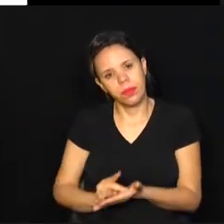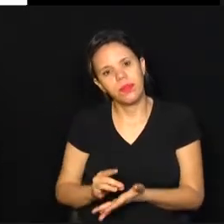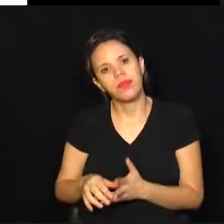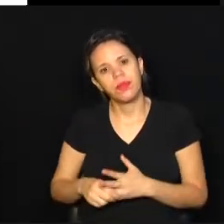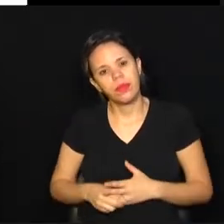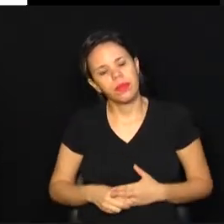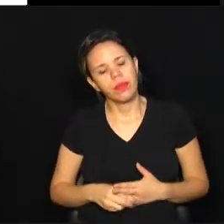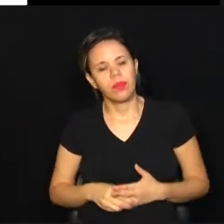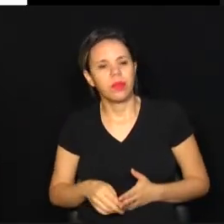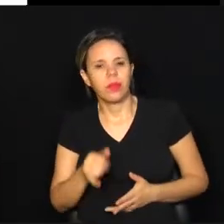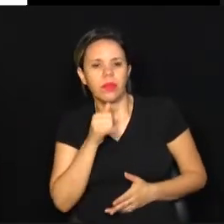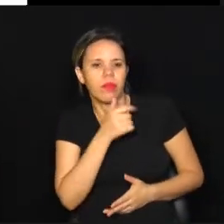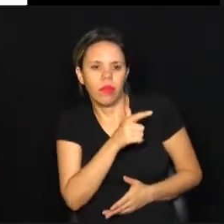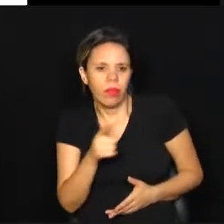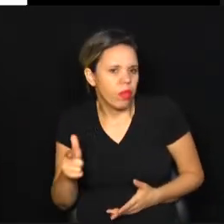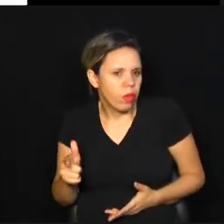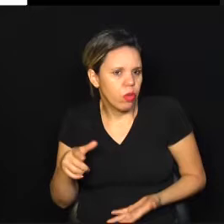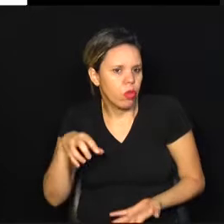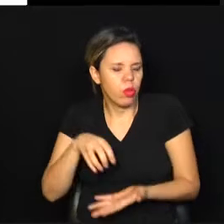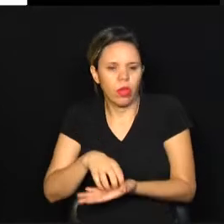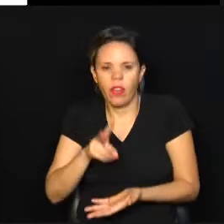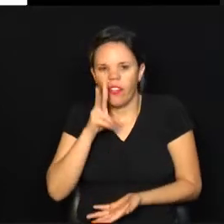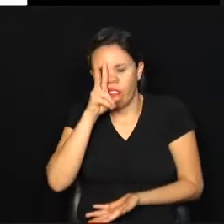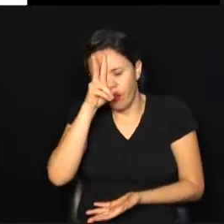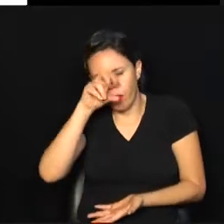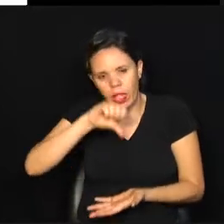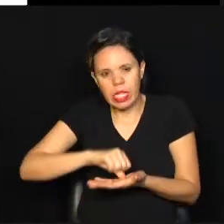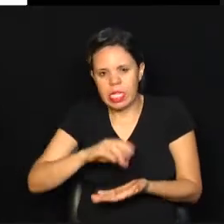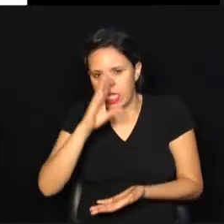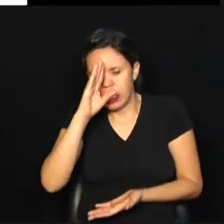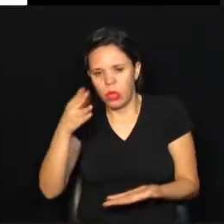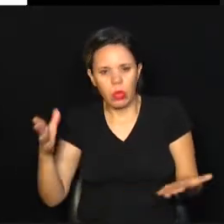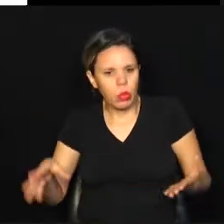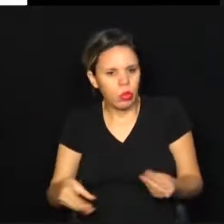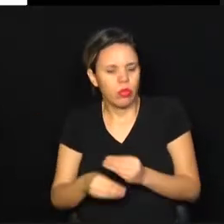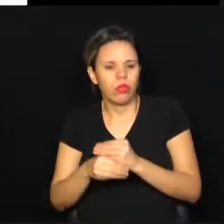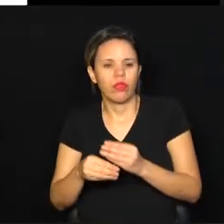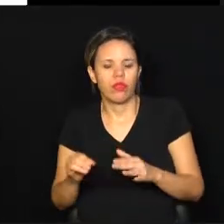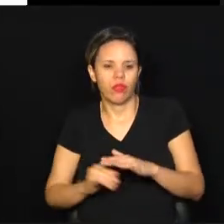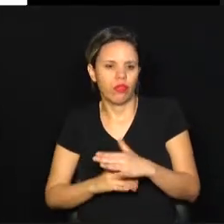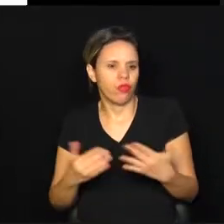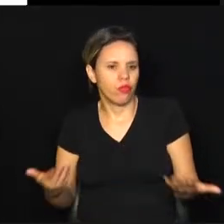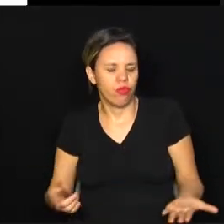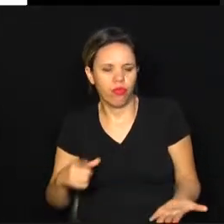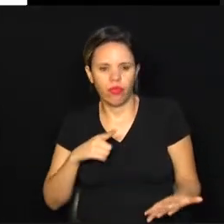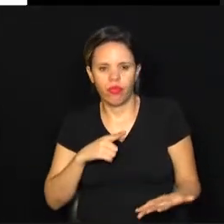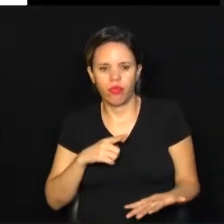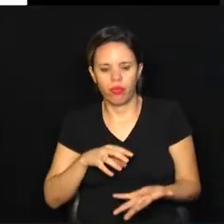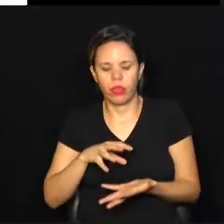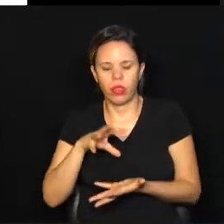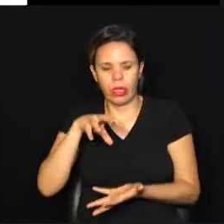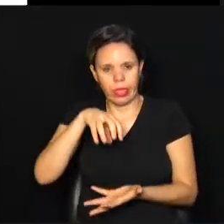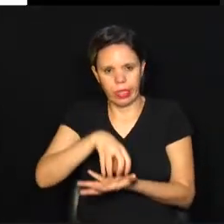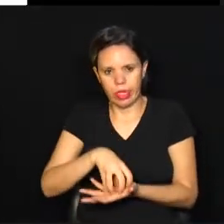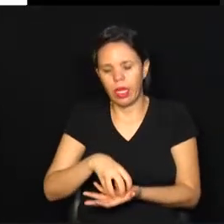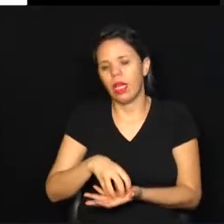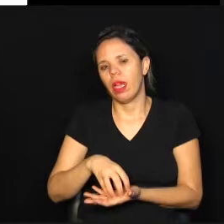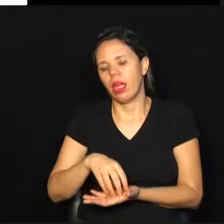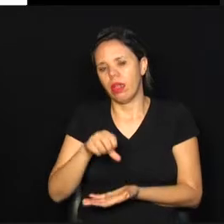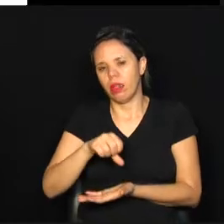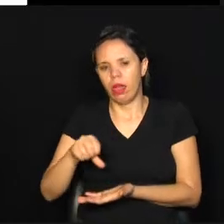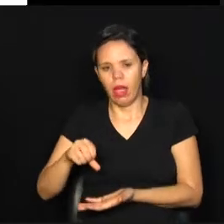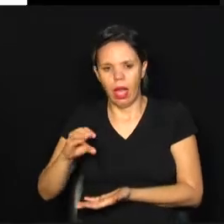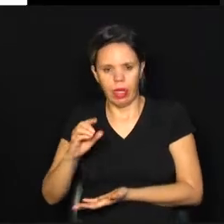ele não tem centralidades fortes constituídas hoje, né? A gente tem um eixo de centralidade linear